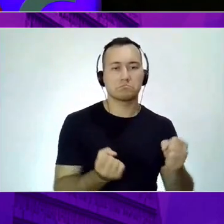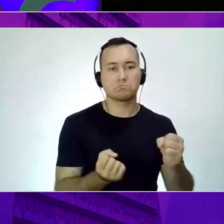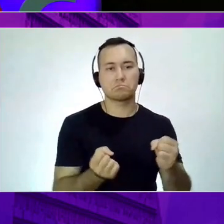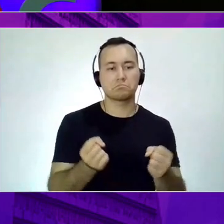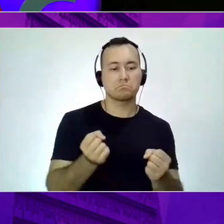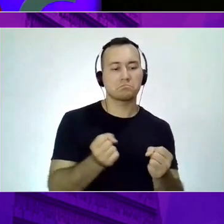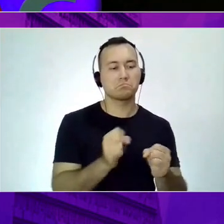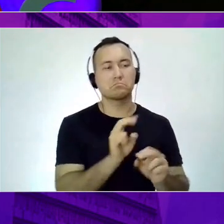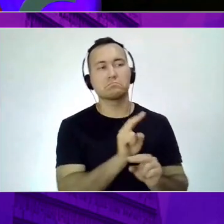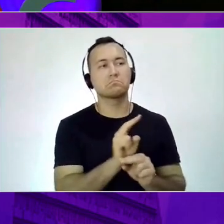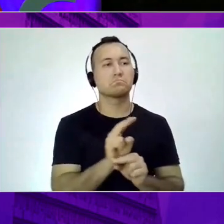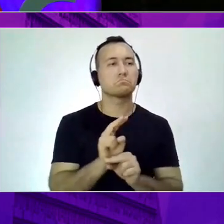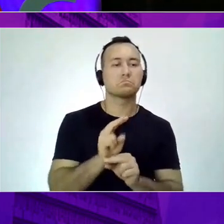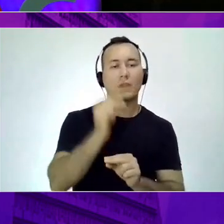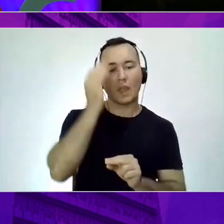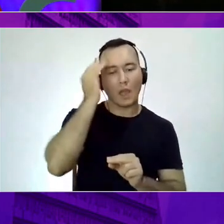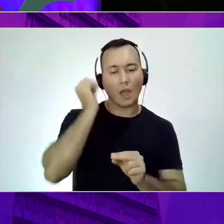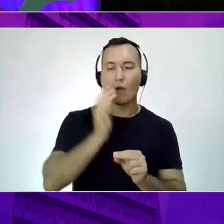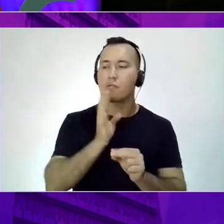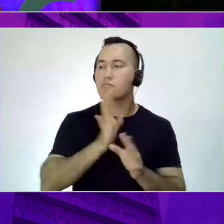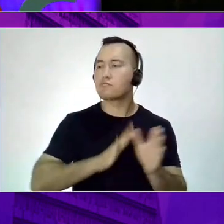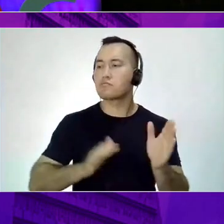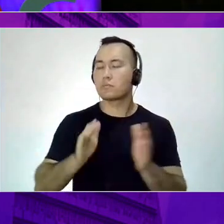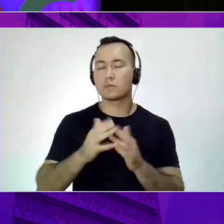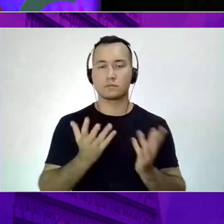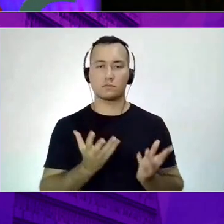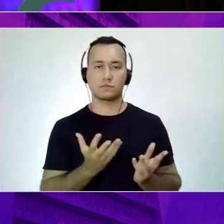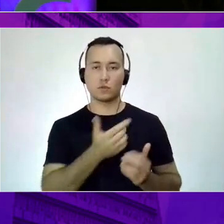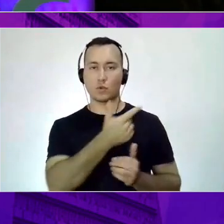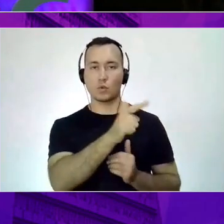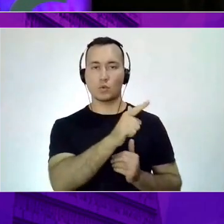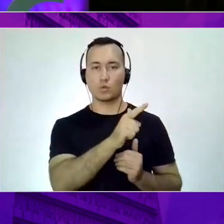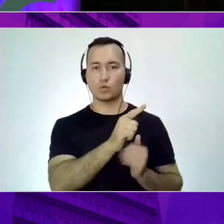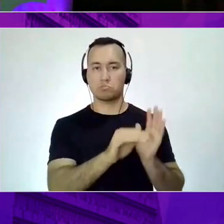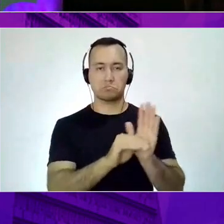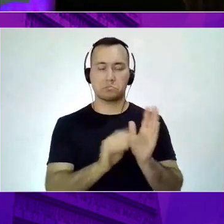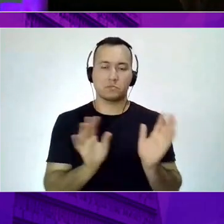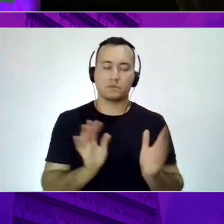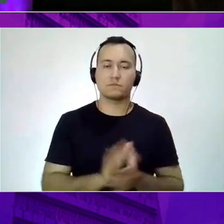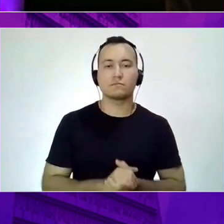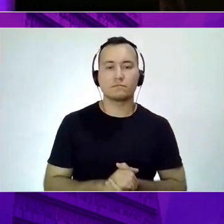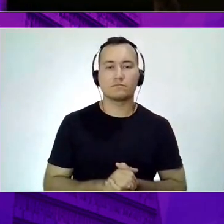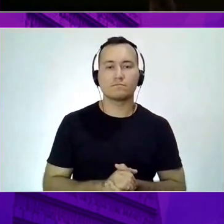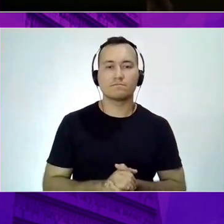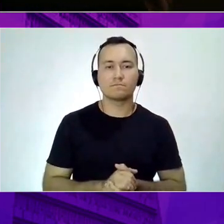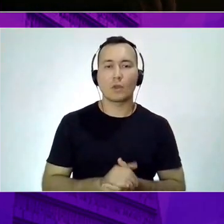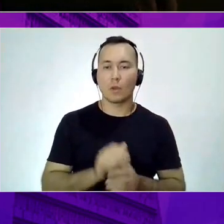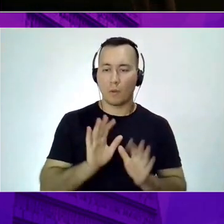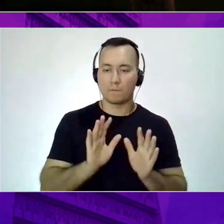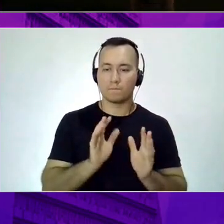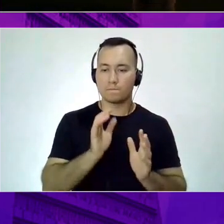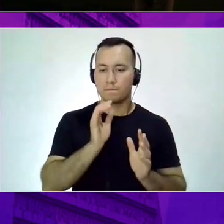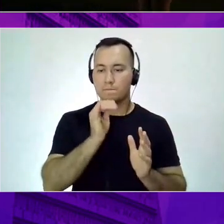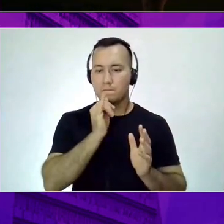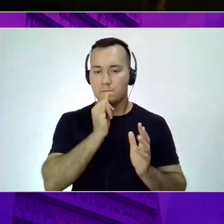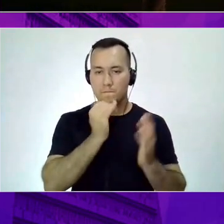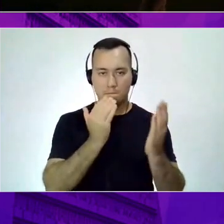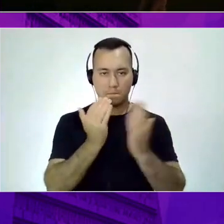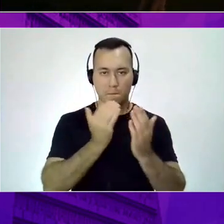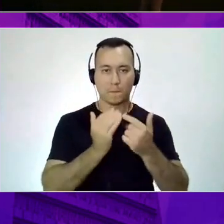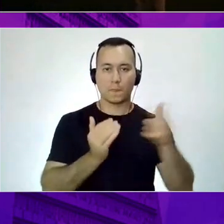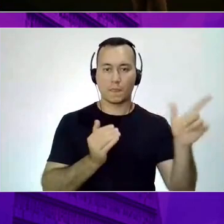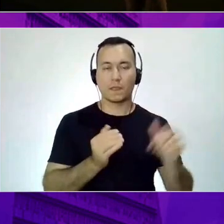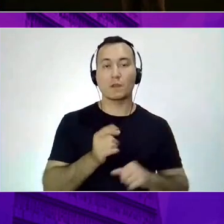uma informação, por exemplo, como é que eu adquiro um novo produto? Um produto que eu sinta ali que eu tenho uma